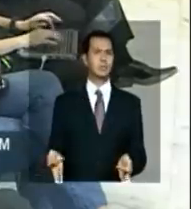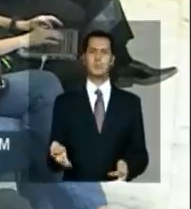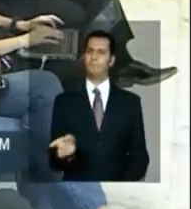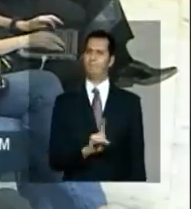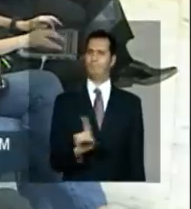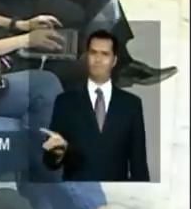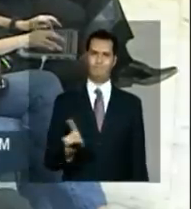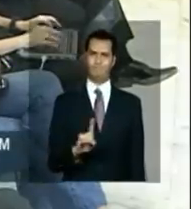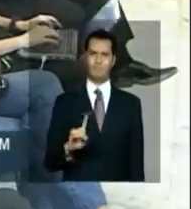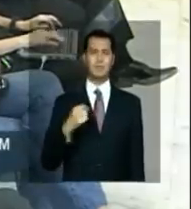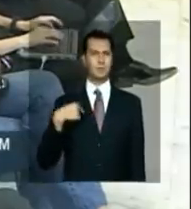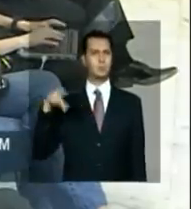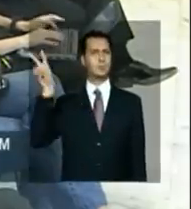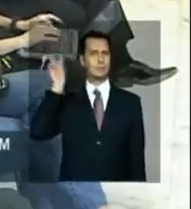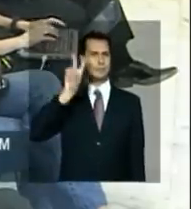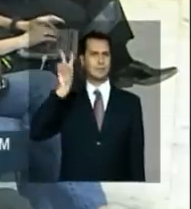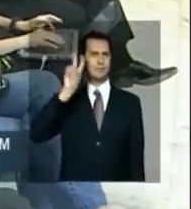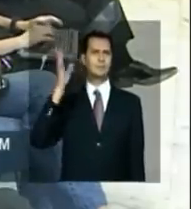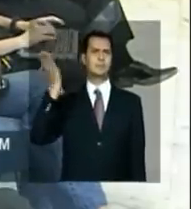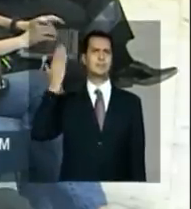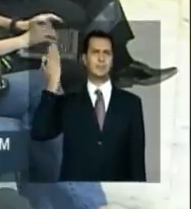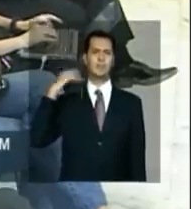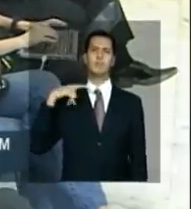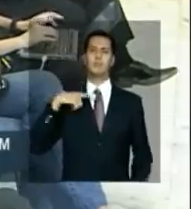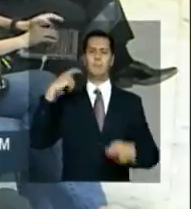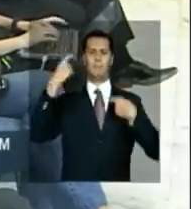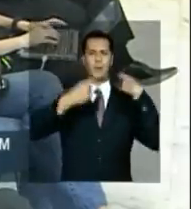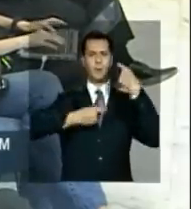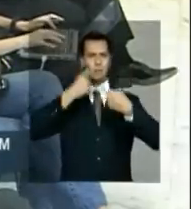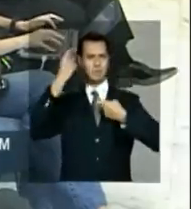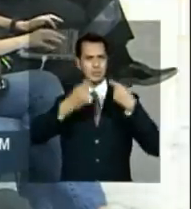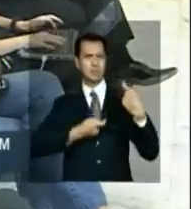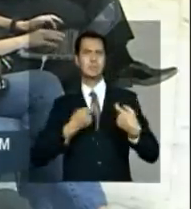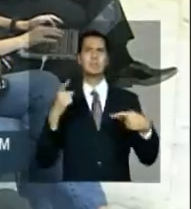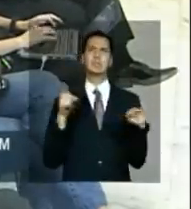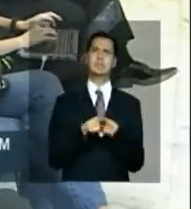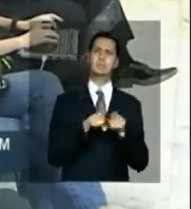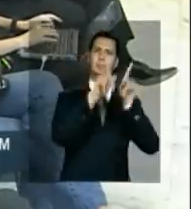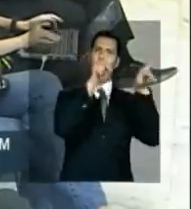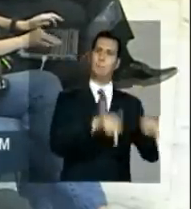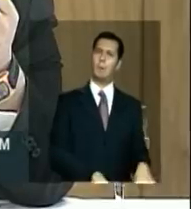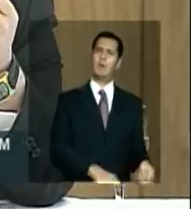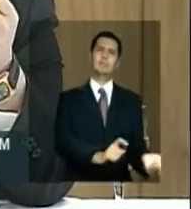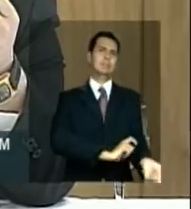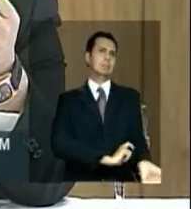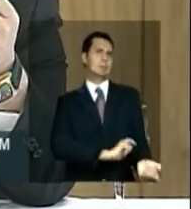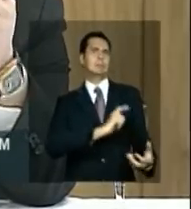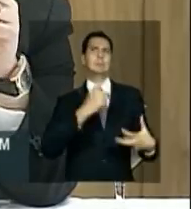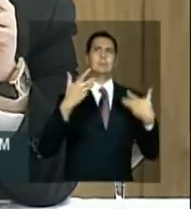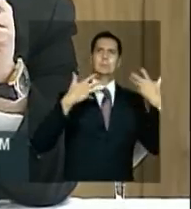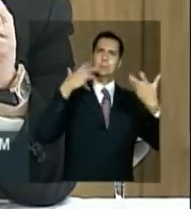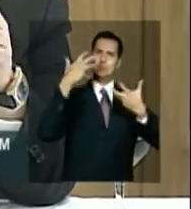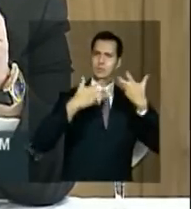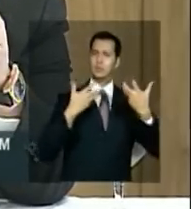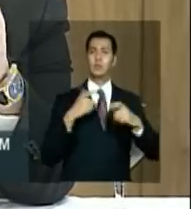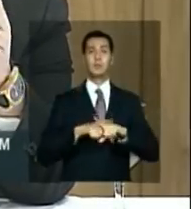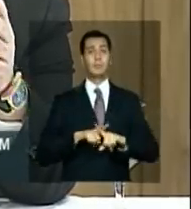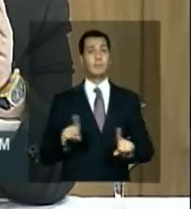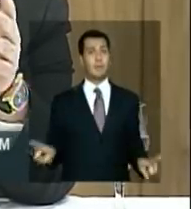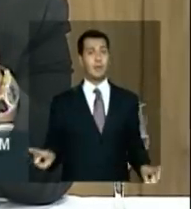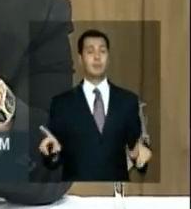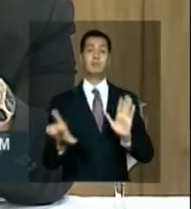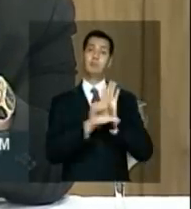da preocupação da inquietude natural da opinião pública mas o processo